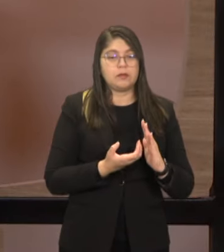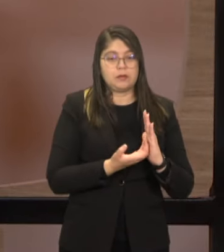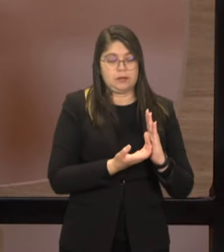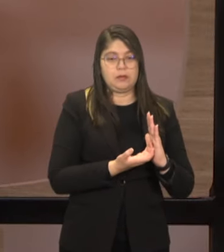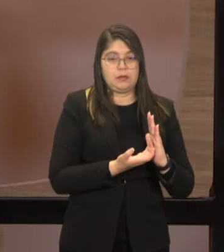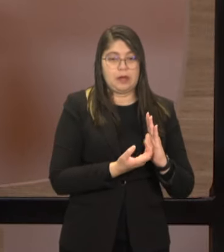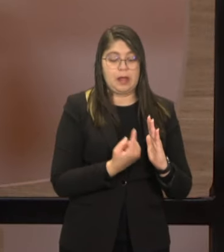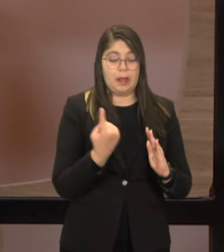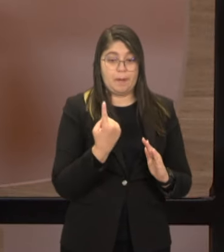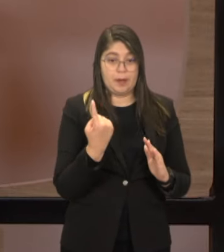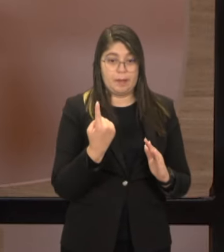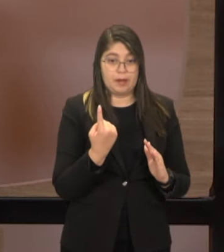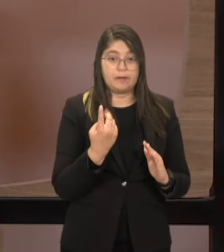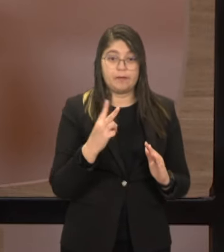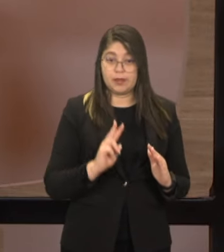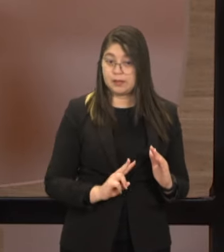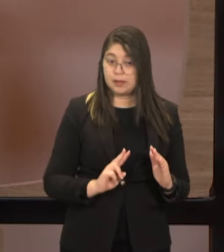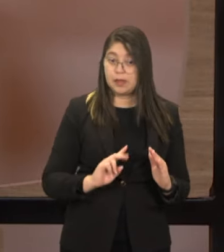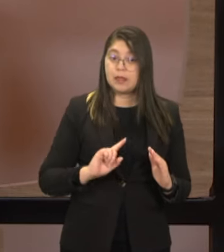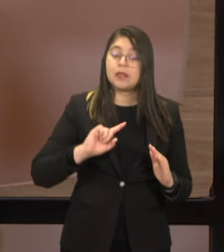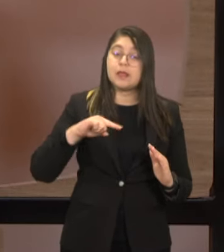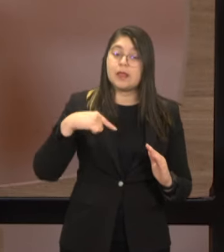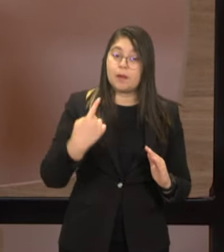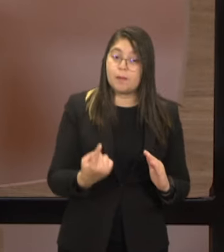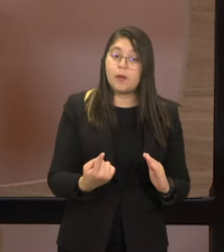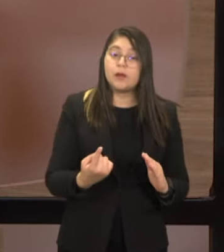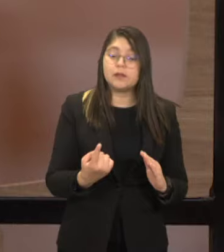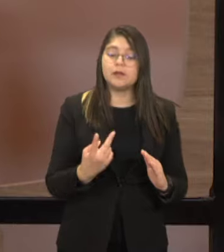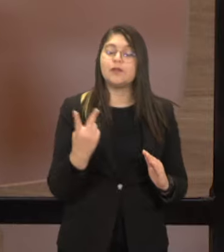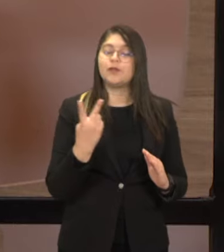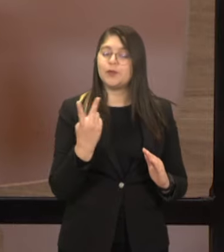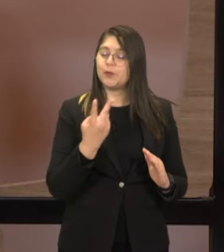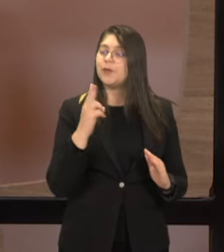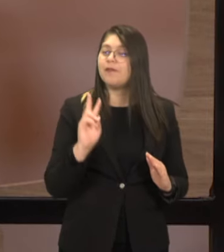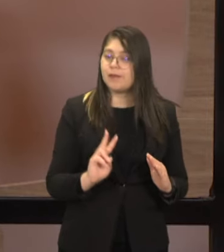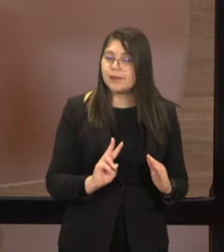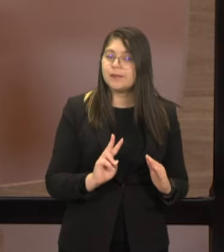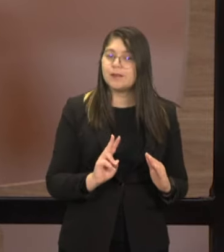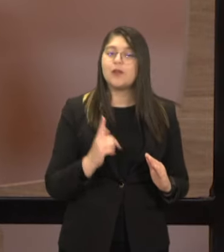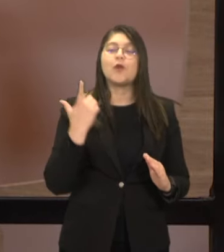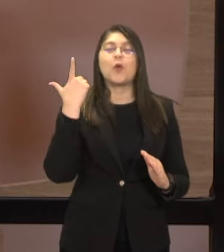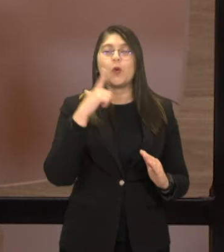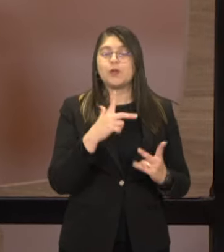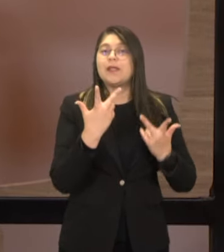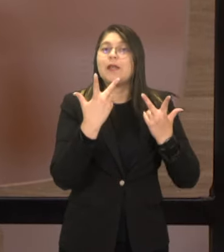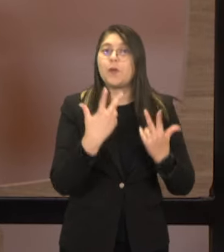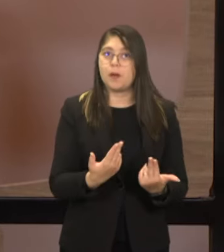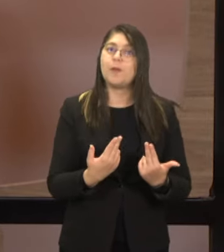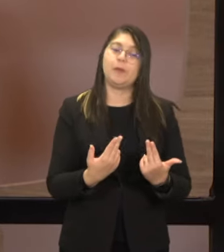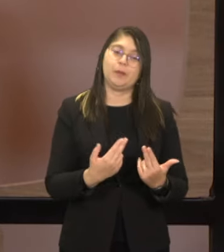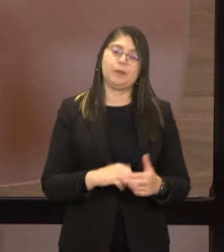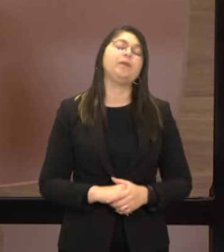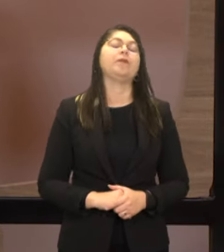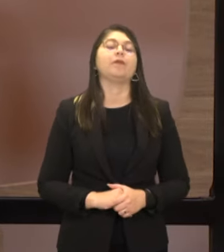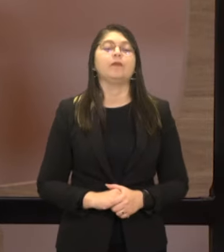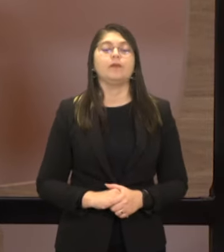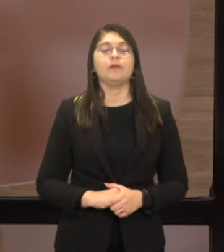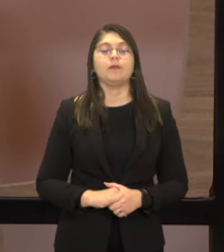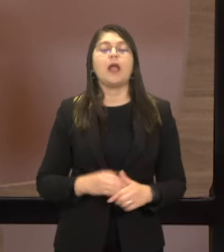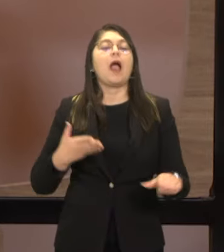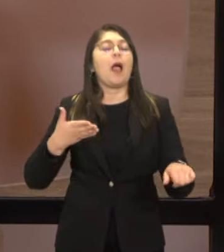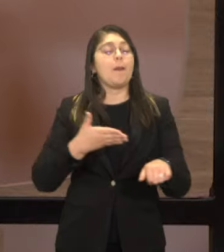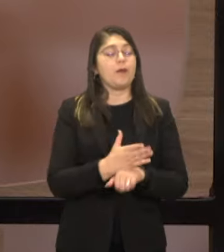turno, e depois ela tem que ser votada no segundo turno e alcançar esse mesmo quórum. Aprovada na